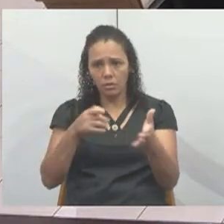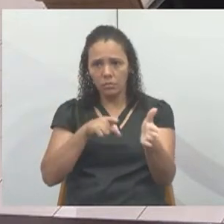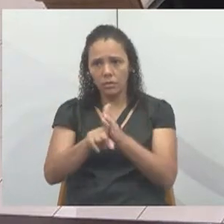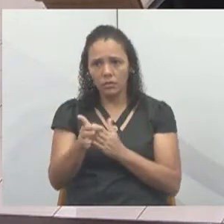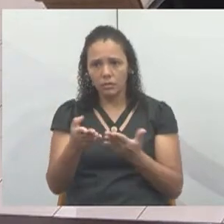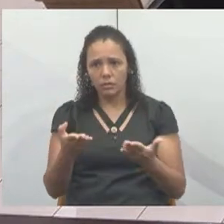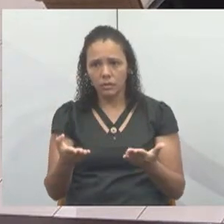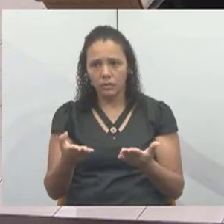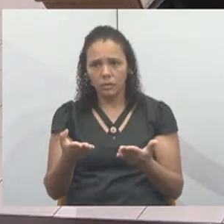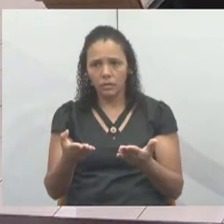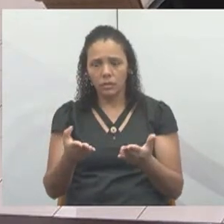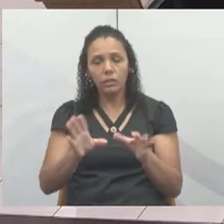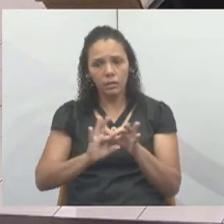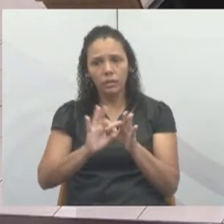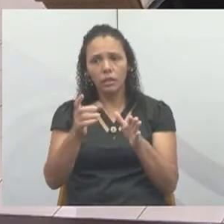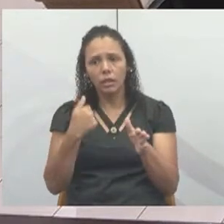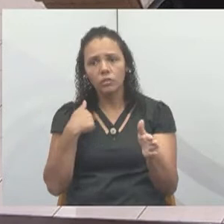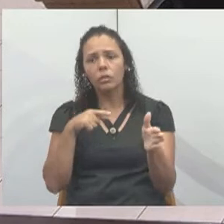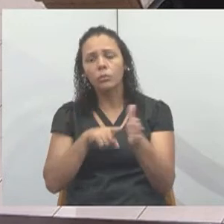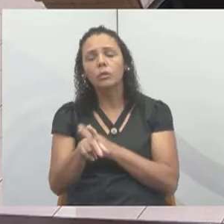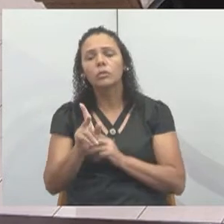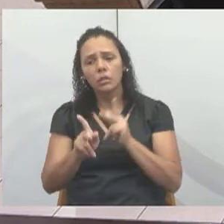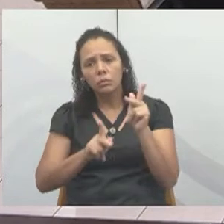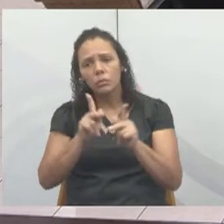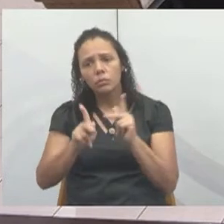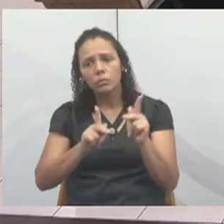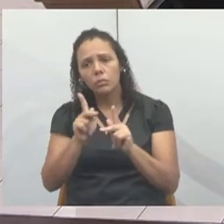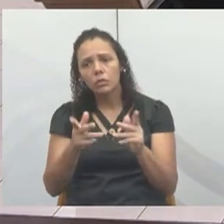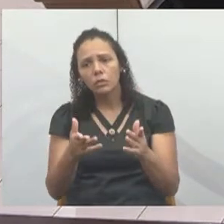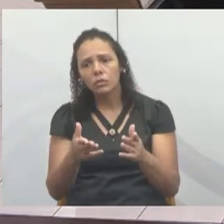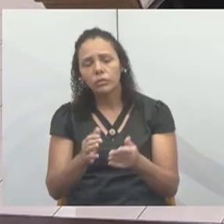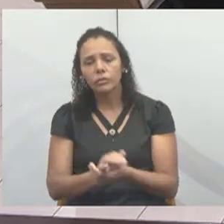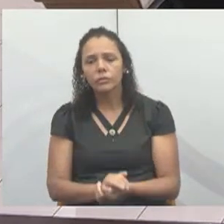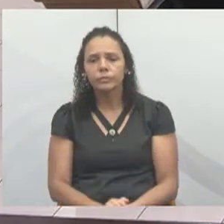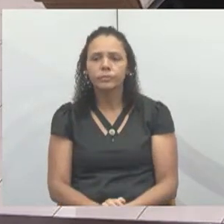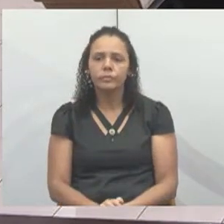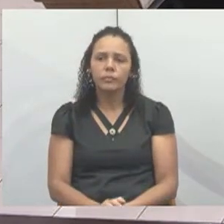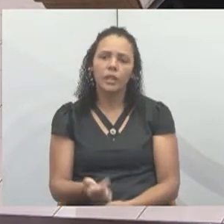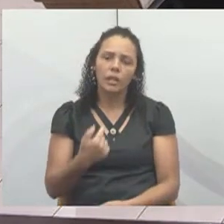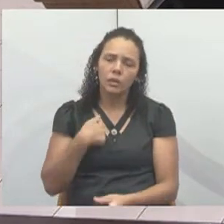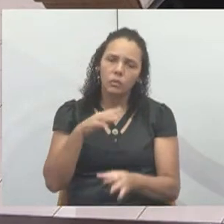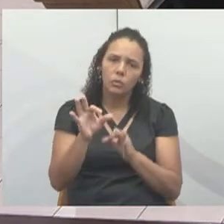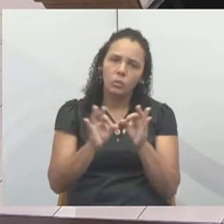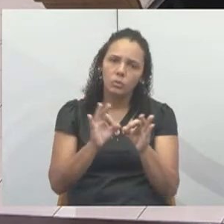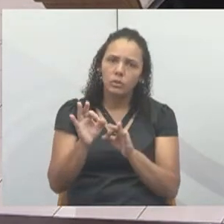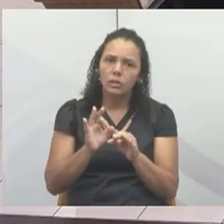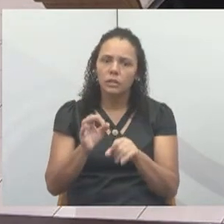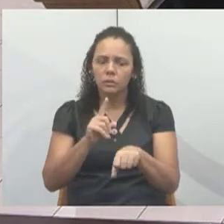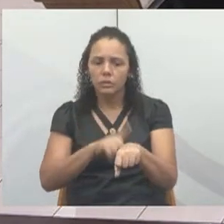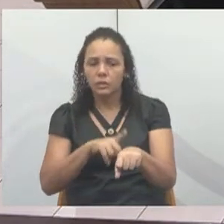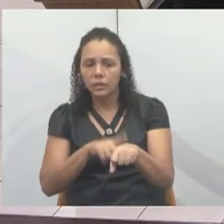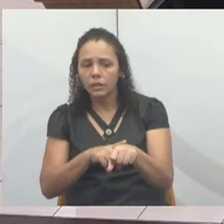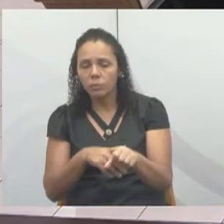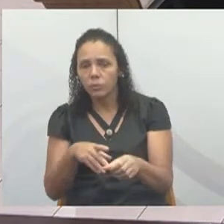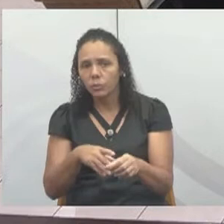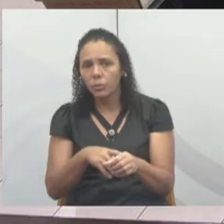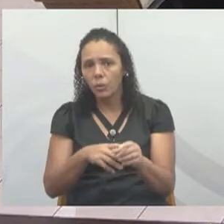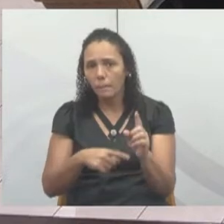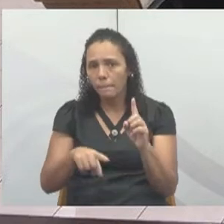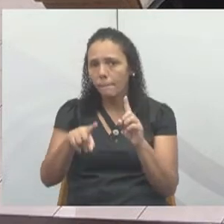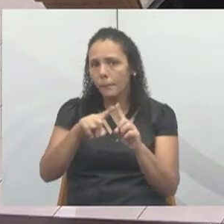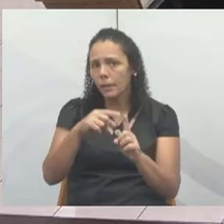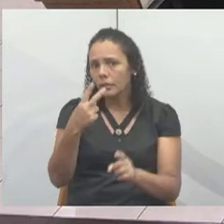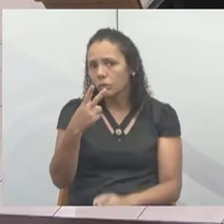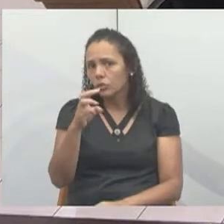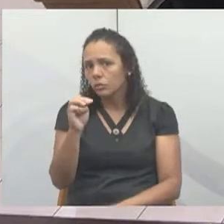errou no tempo. Vocês vão deixar aqui. eu fazer a última pergunta para o povo? Eu que estava segurando o tempo, eu coloquei mais 2 minutos, porque errou o